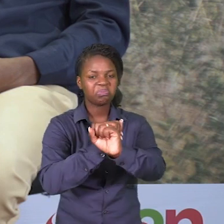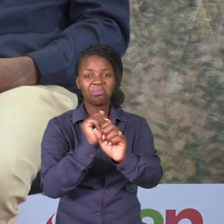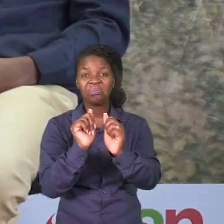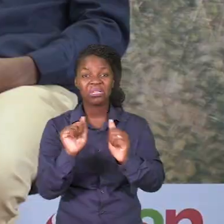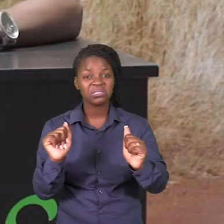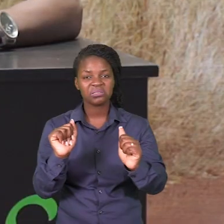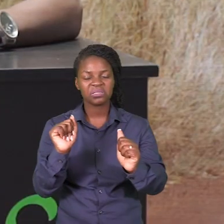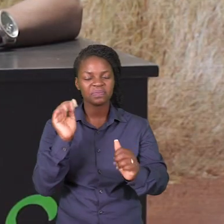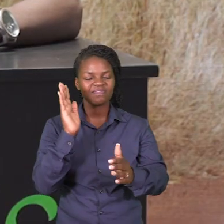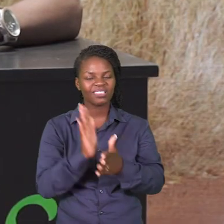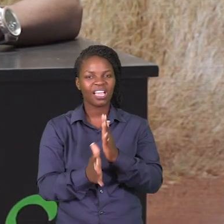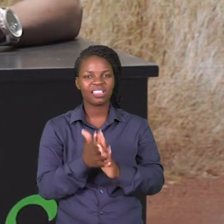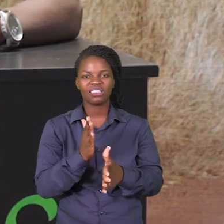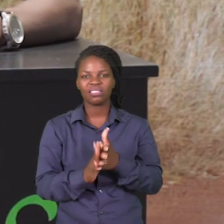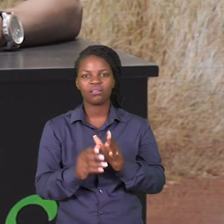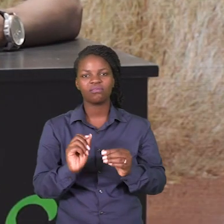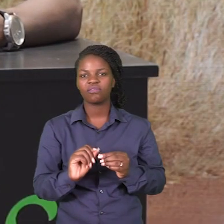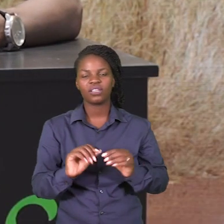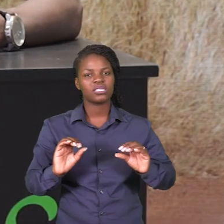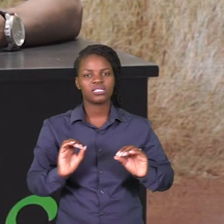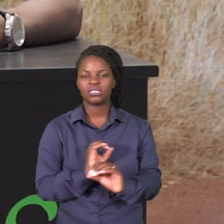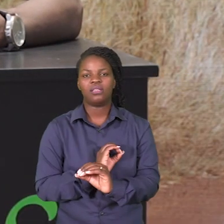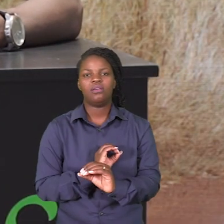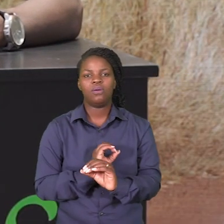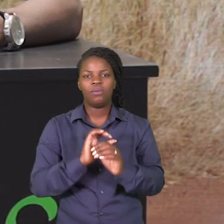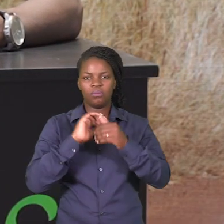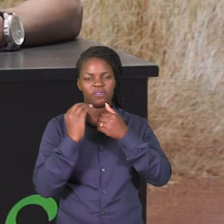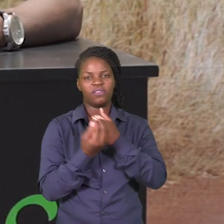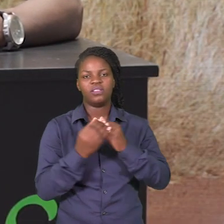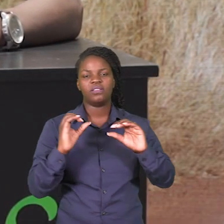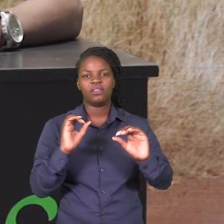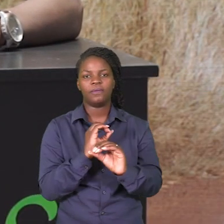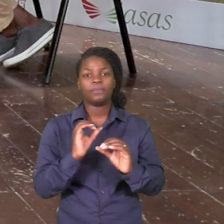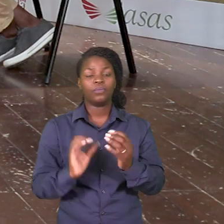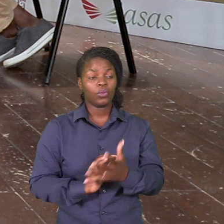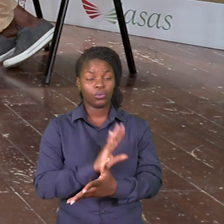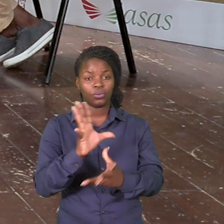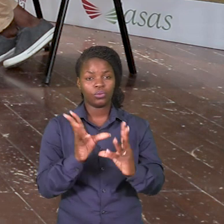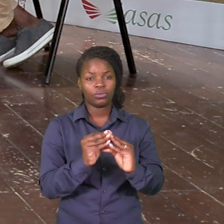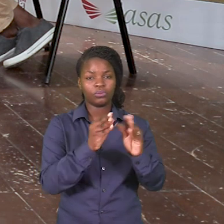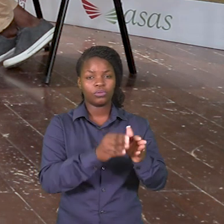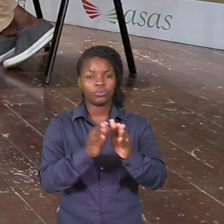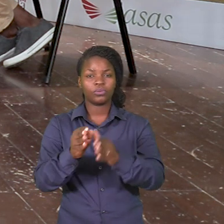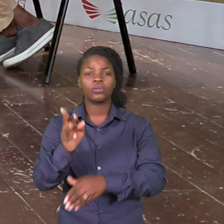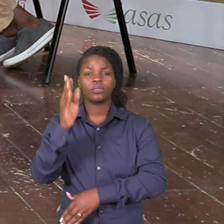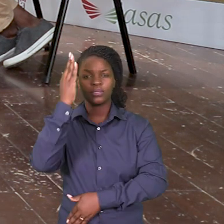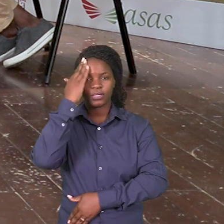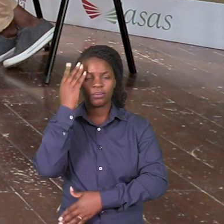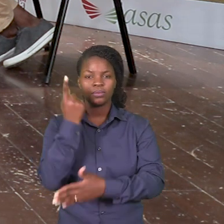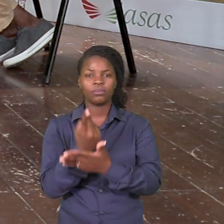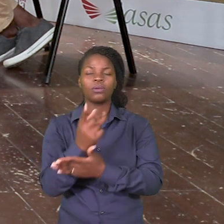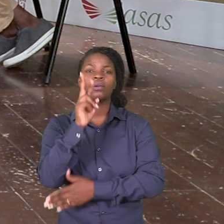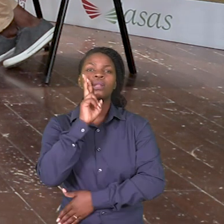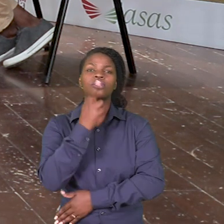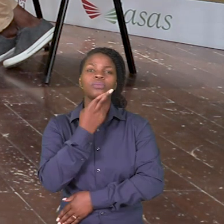alguma coisa para prevenir mas não não faz este não toma essa atitude de prevenção todo mundo sabe